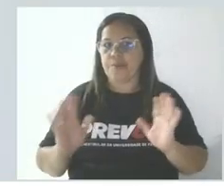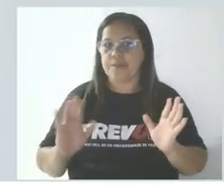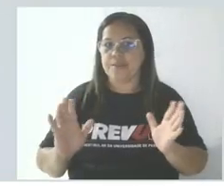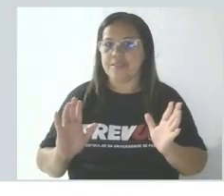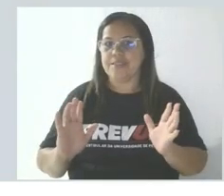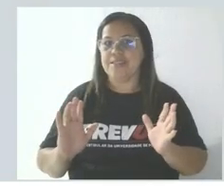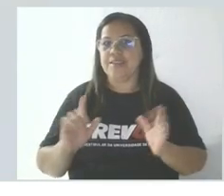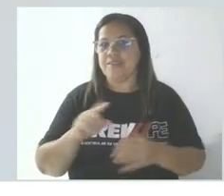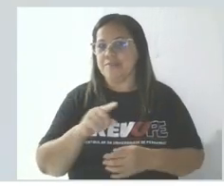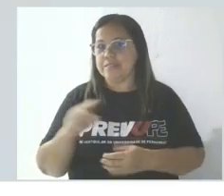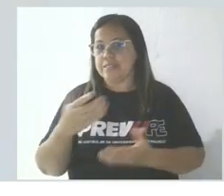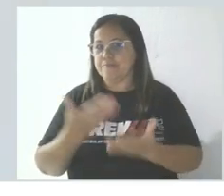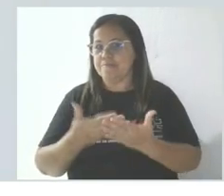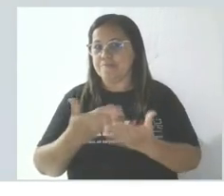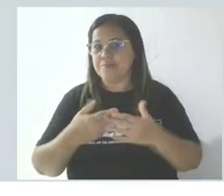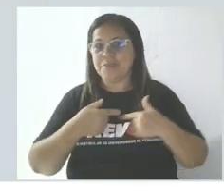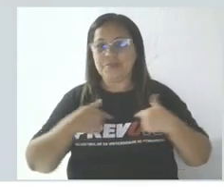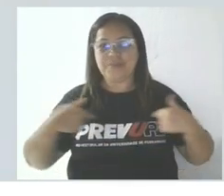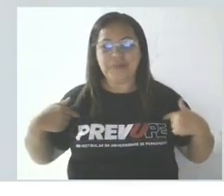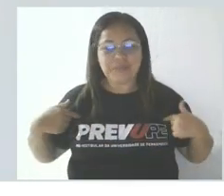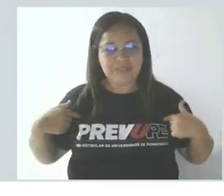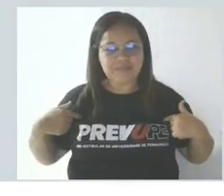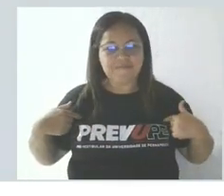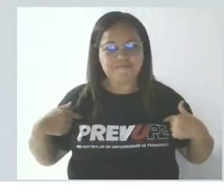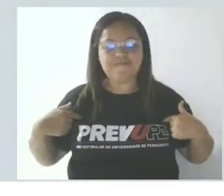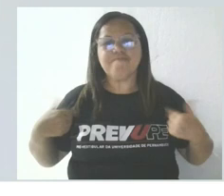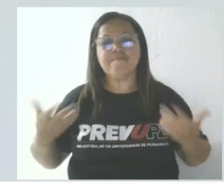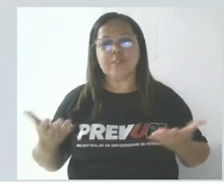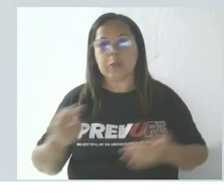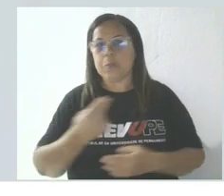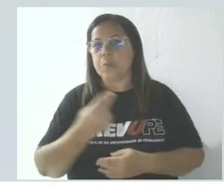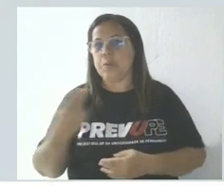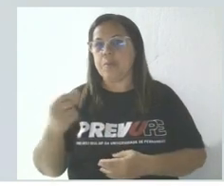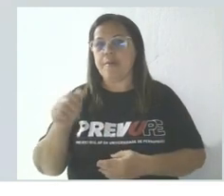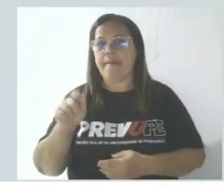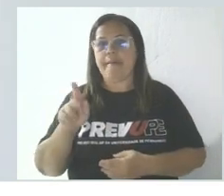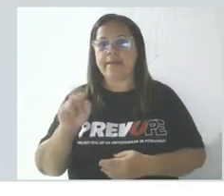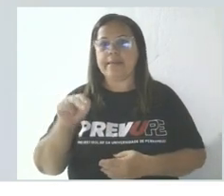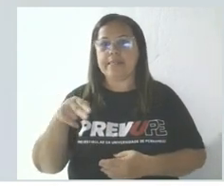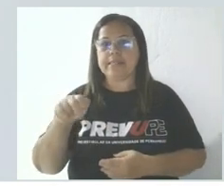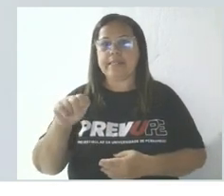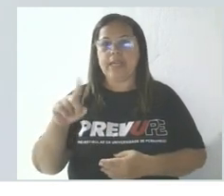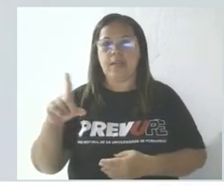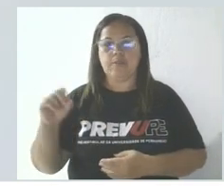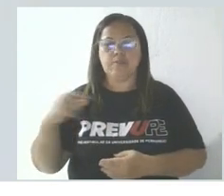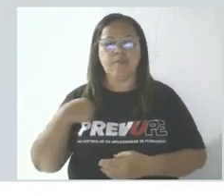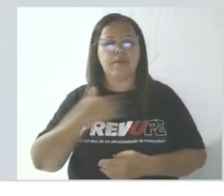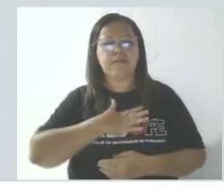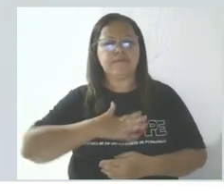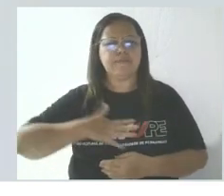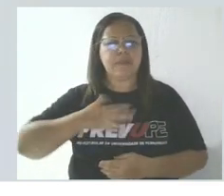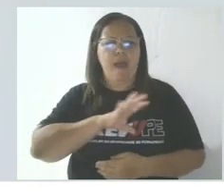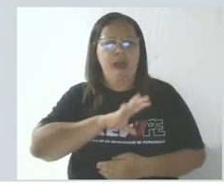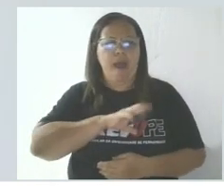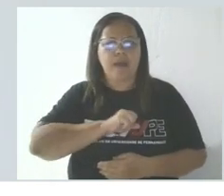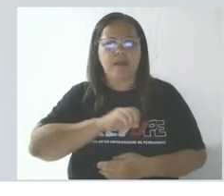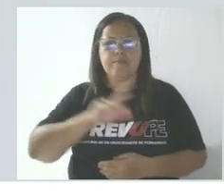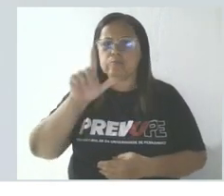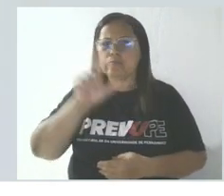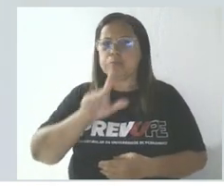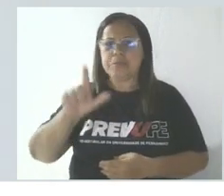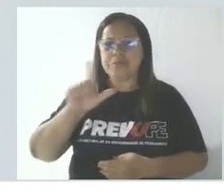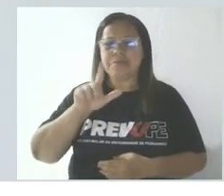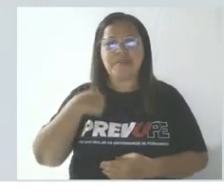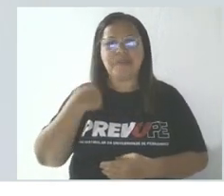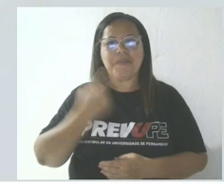Olá estores do prev Saúda a todos meu nome é Adinaldo Gomes eu sou um entusiasta da literatura e É uma honra